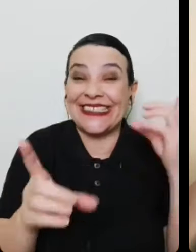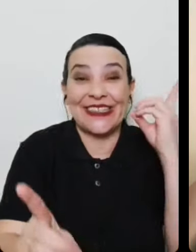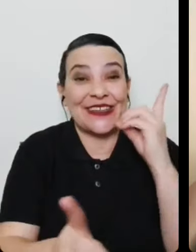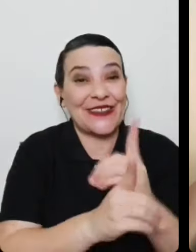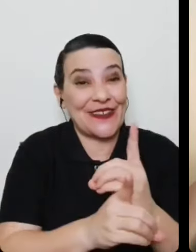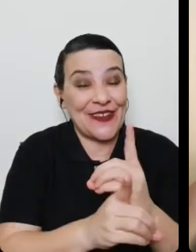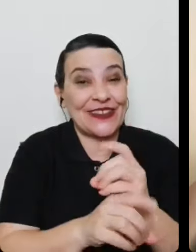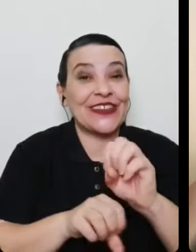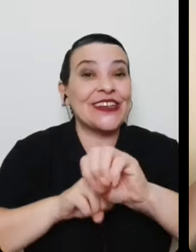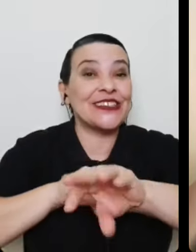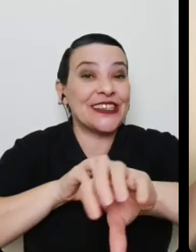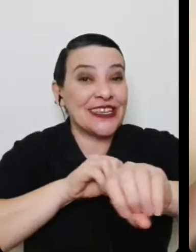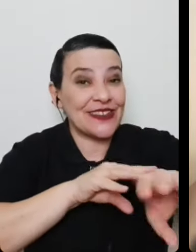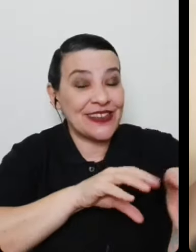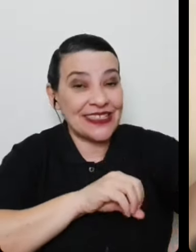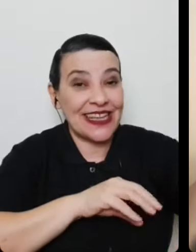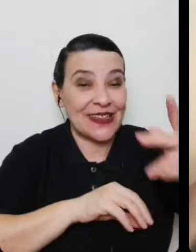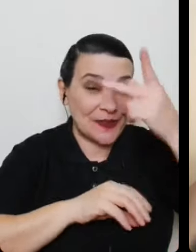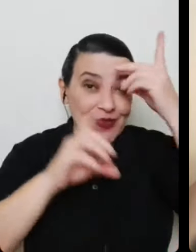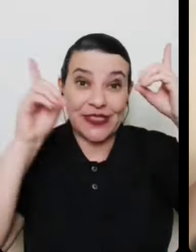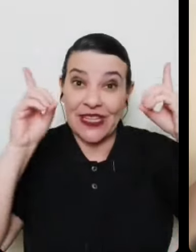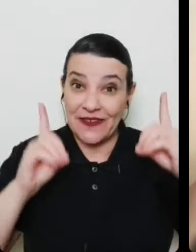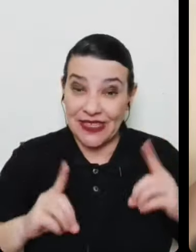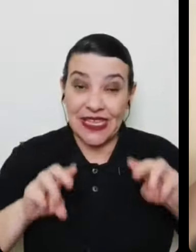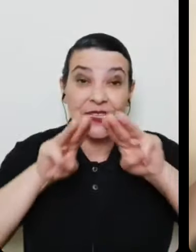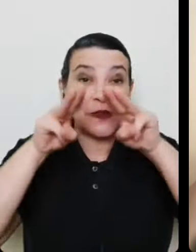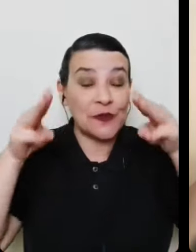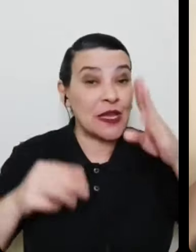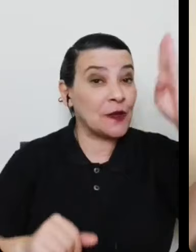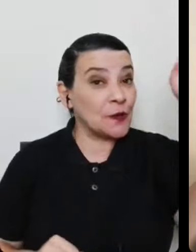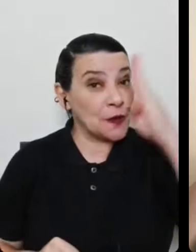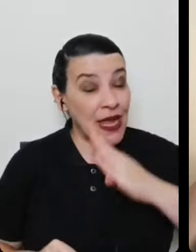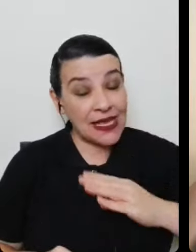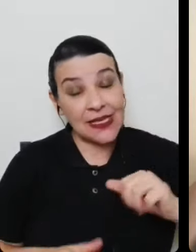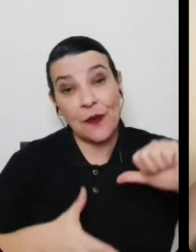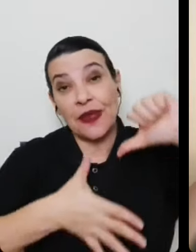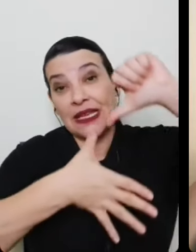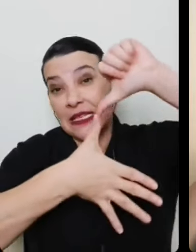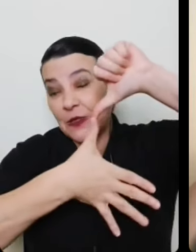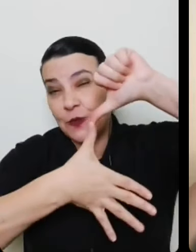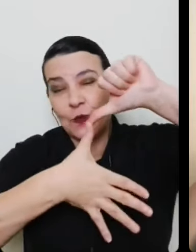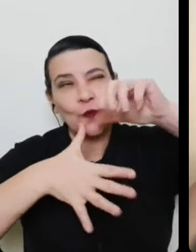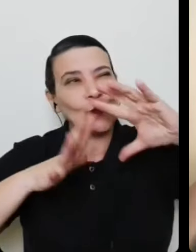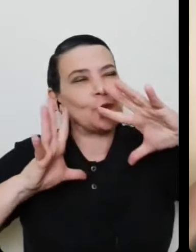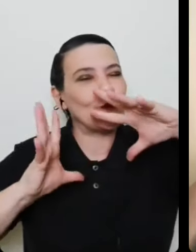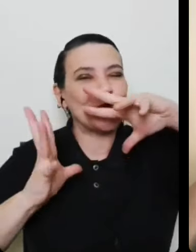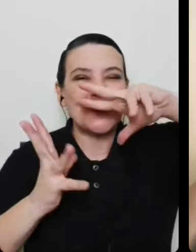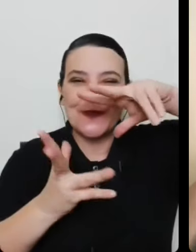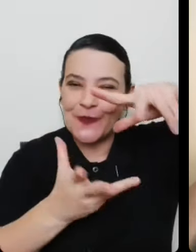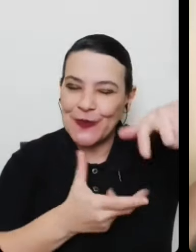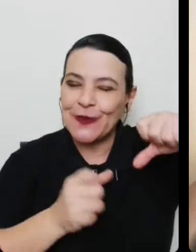com deficiência em museus do Brasil ou da Maravilhoso. América do Sul ou do mundo. Eu